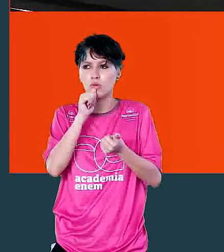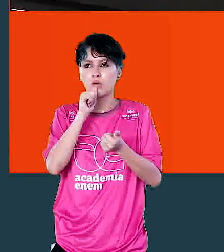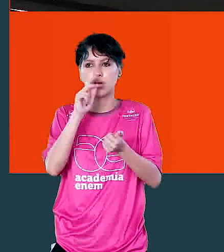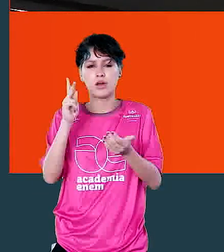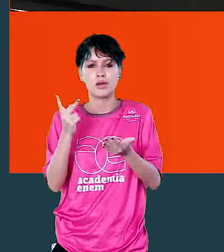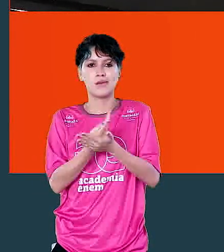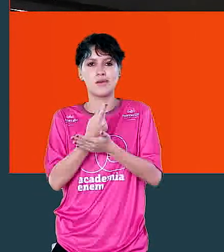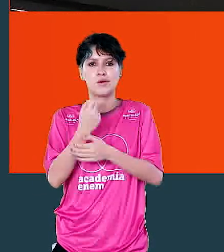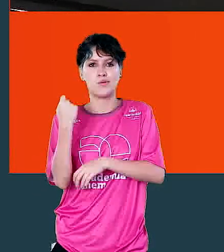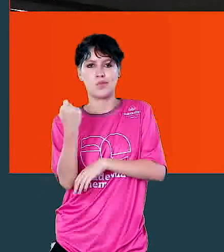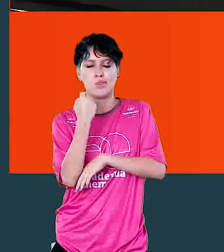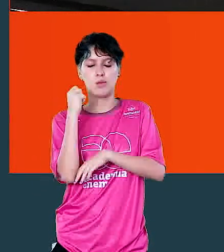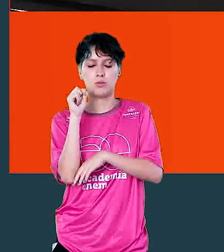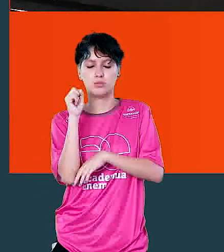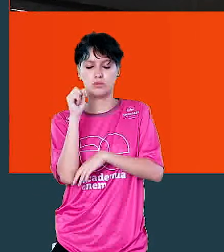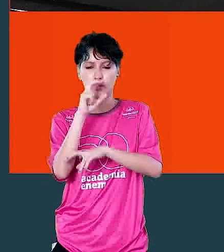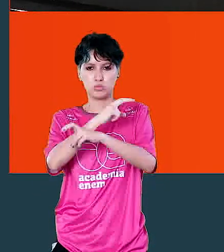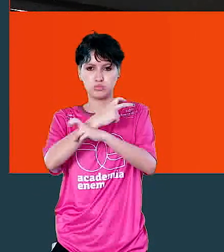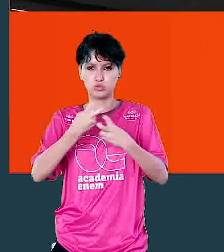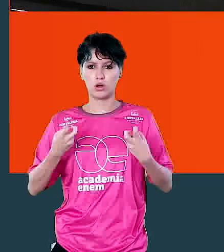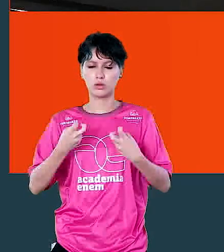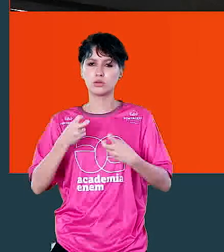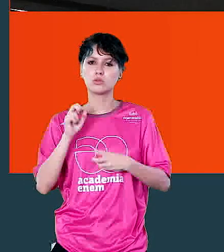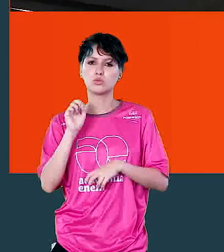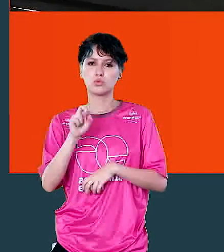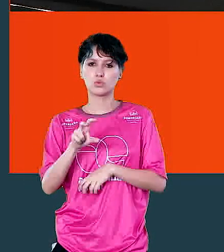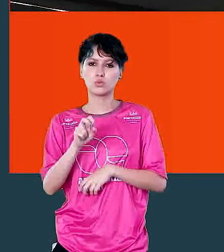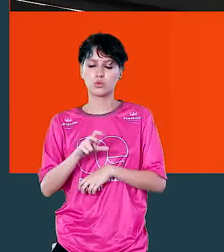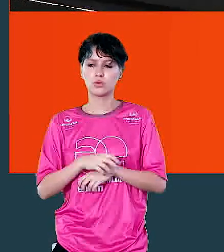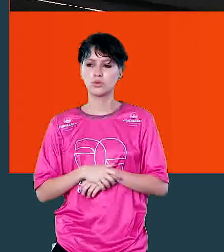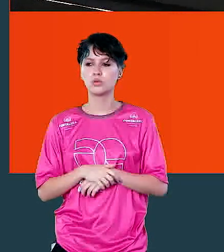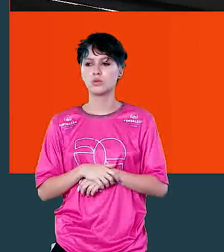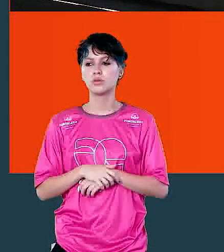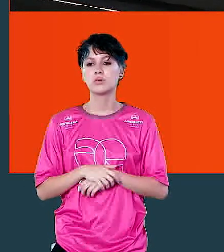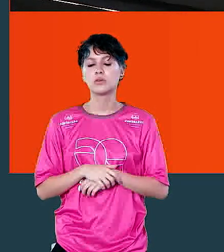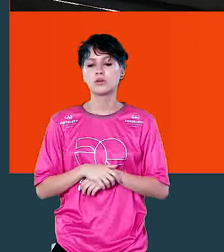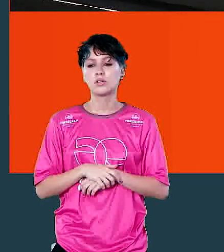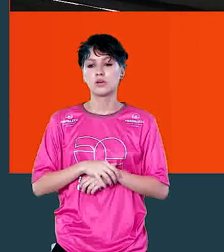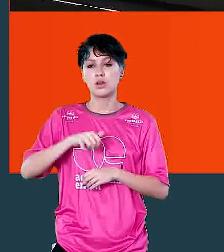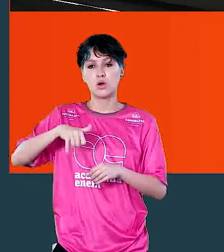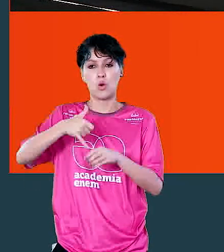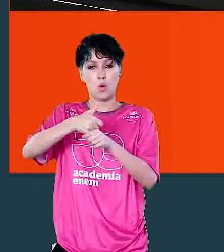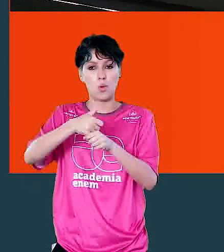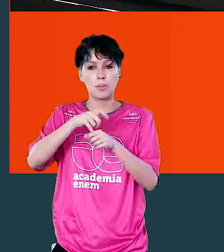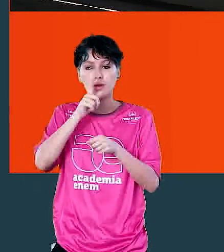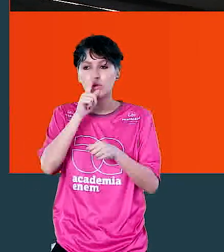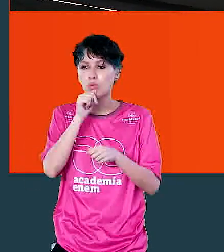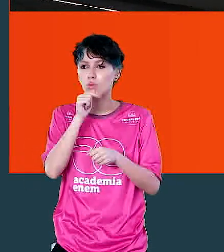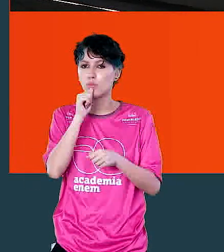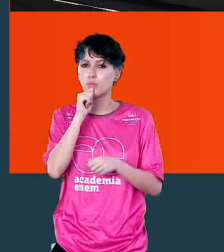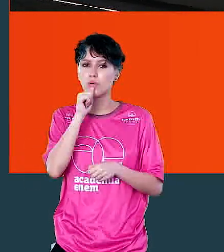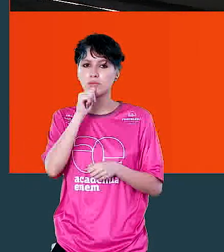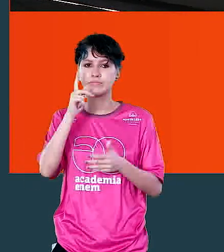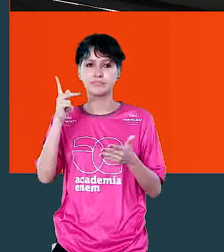elevada toxicidade. Pessoal, quando o petróleo é derramado na água, ele não reage com a água. Eles são